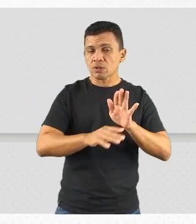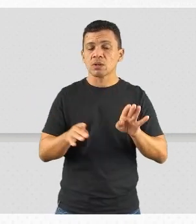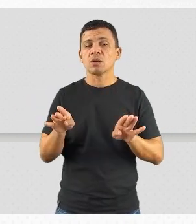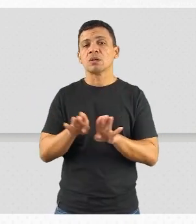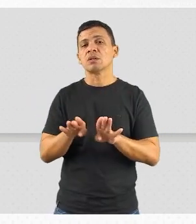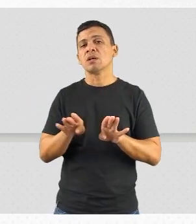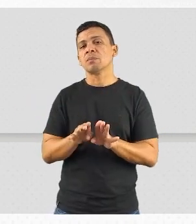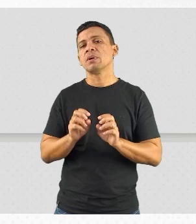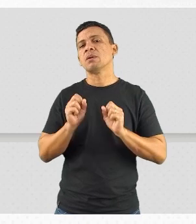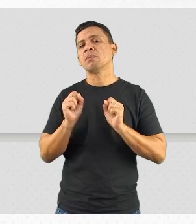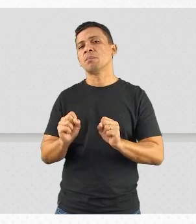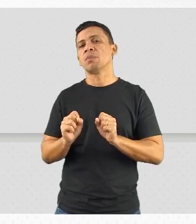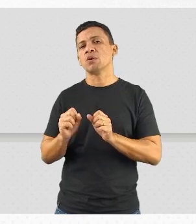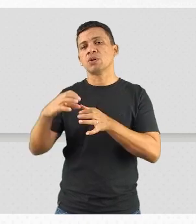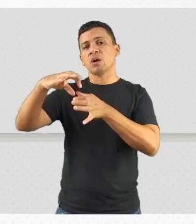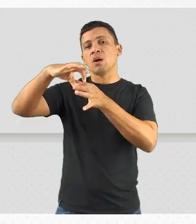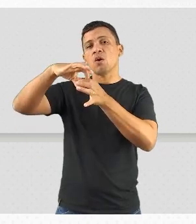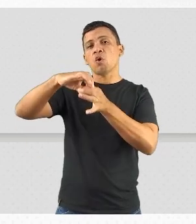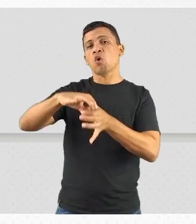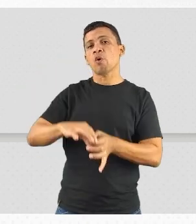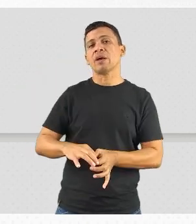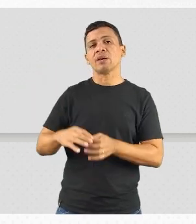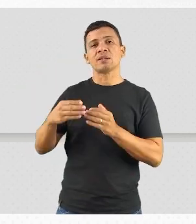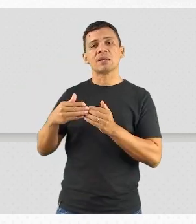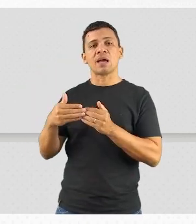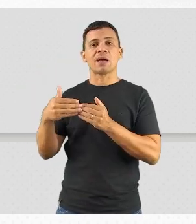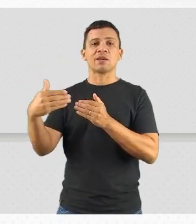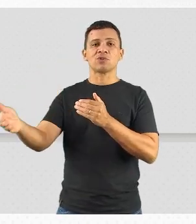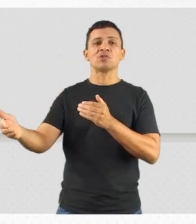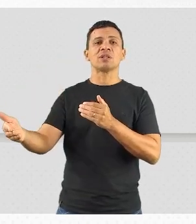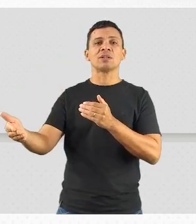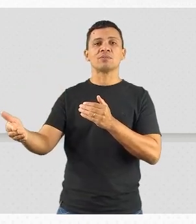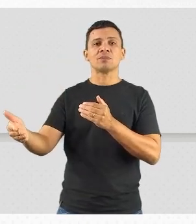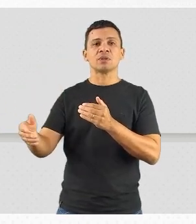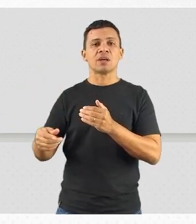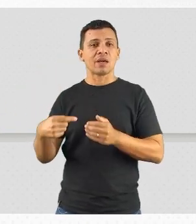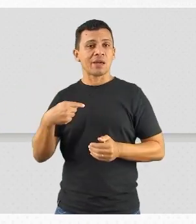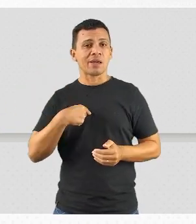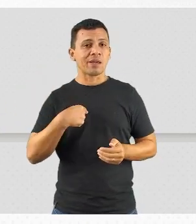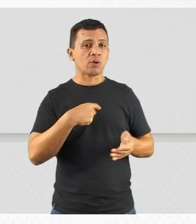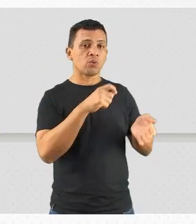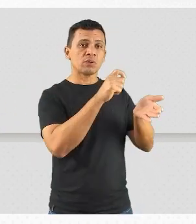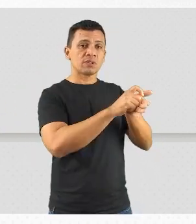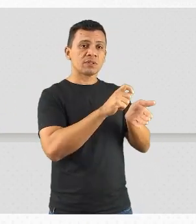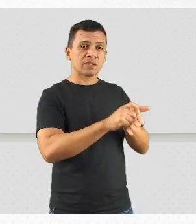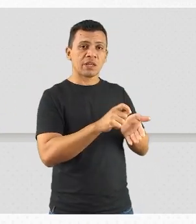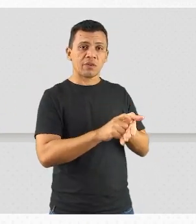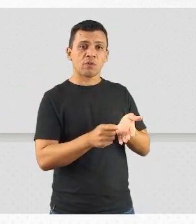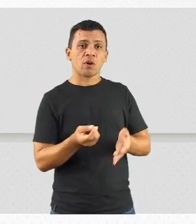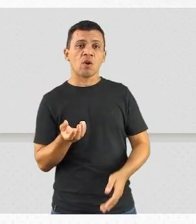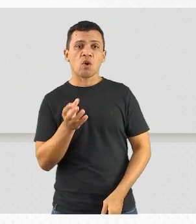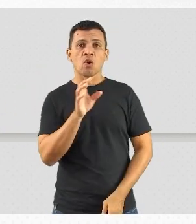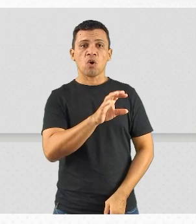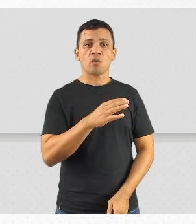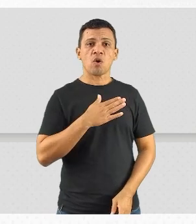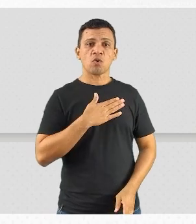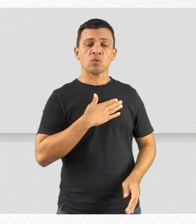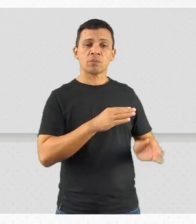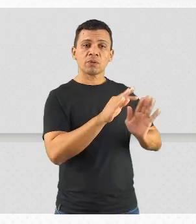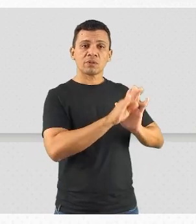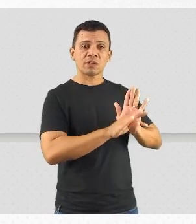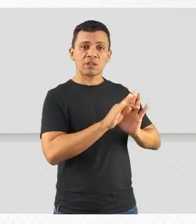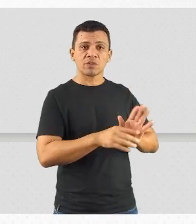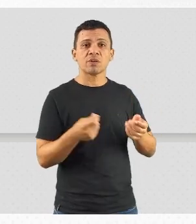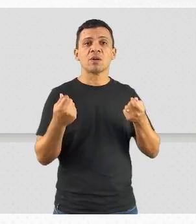pode ser uma coerência, mas do ponto de vista externo, né? Aquilo que eu produzo, aquilo que eu coloco no meu texto, precisa